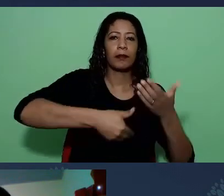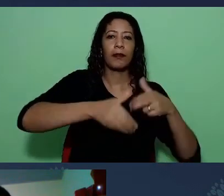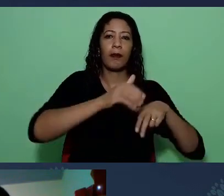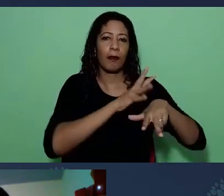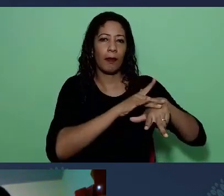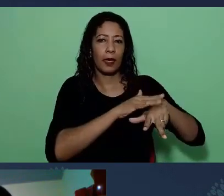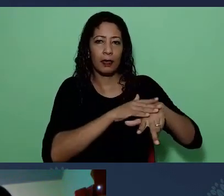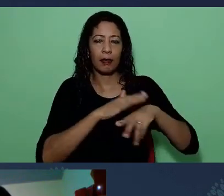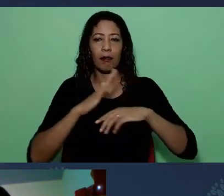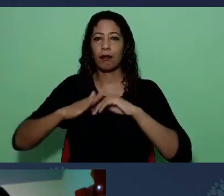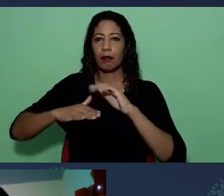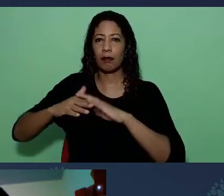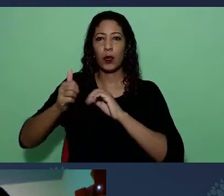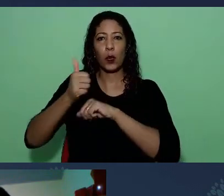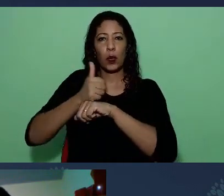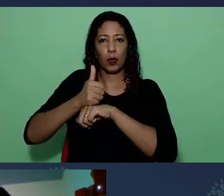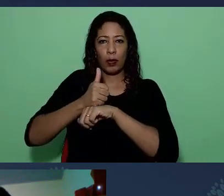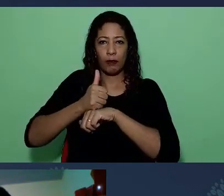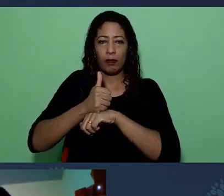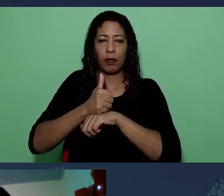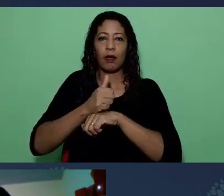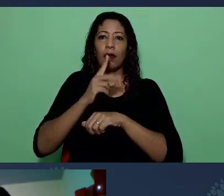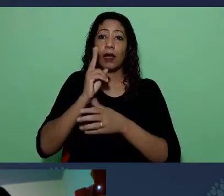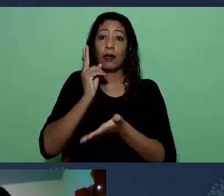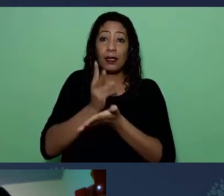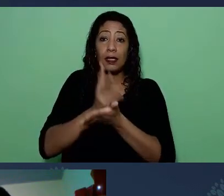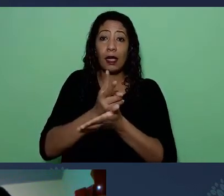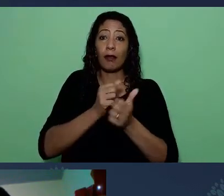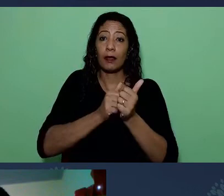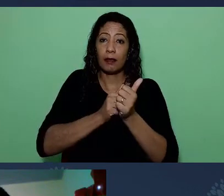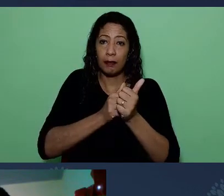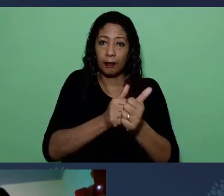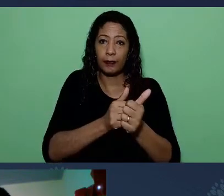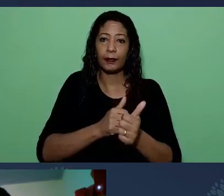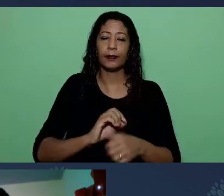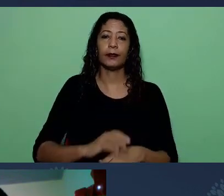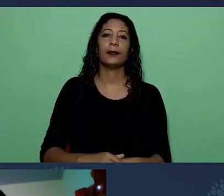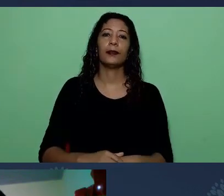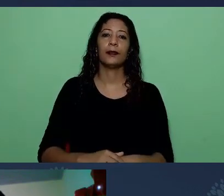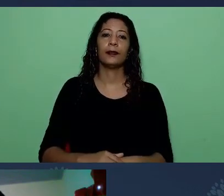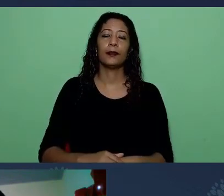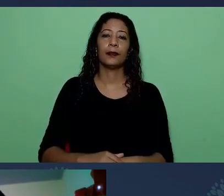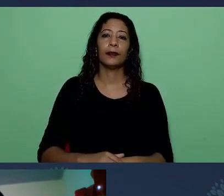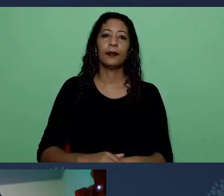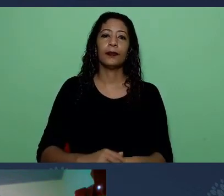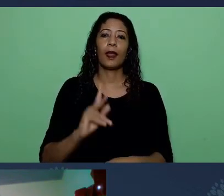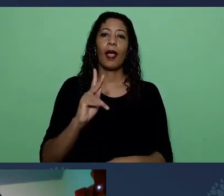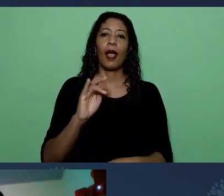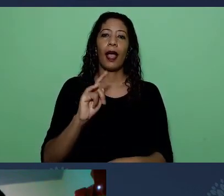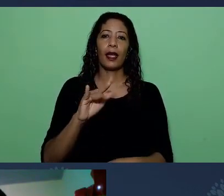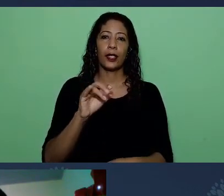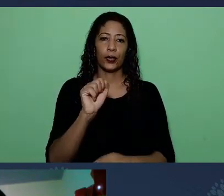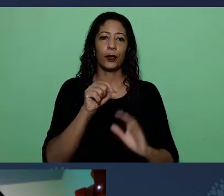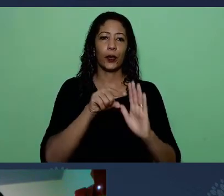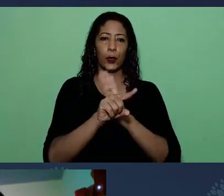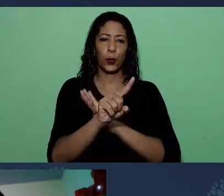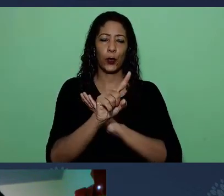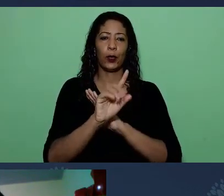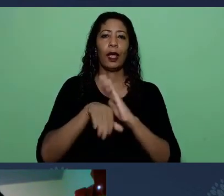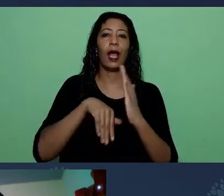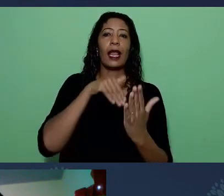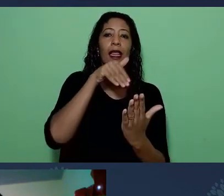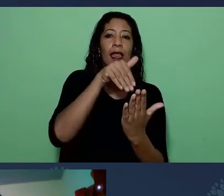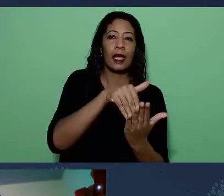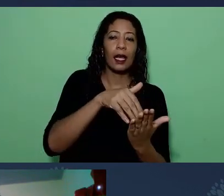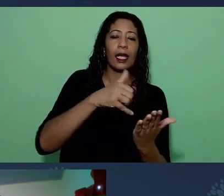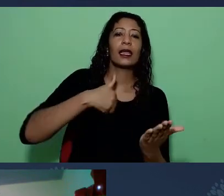sendo monitorado. Isso aí. A Kátia Amorim pergunta: até que idade é recomendado usar o